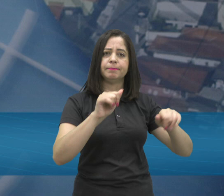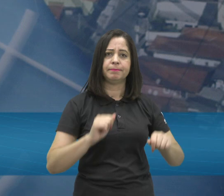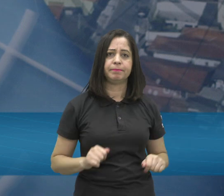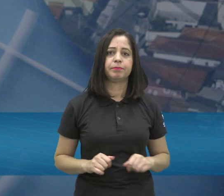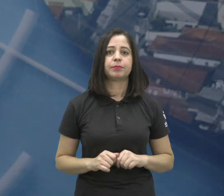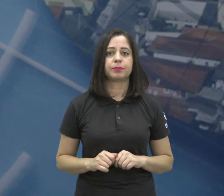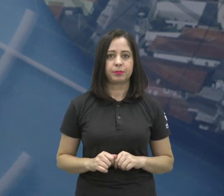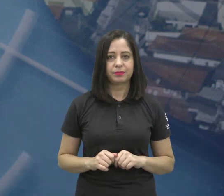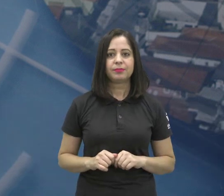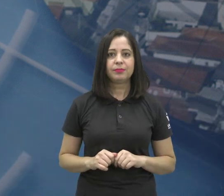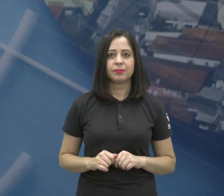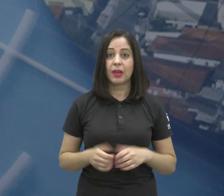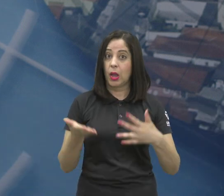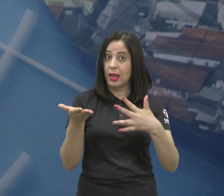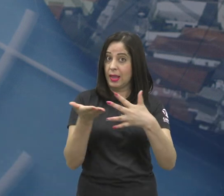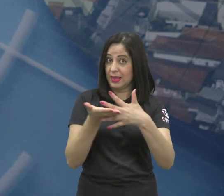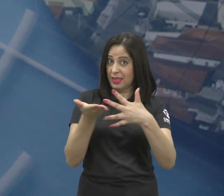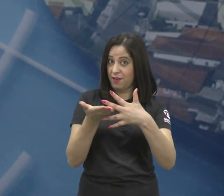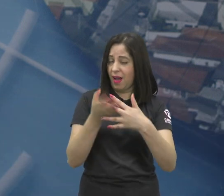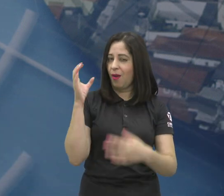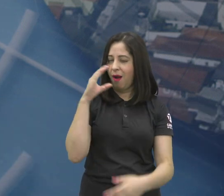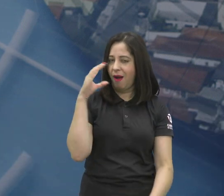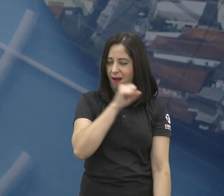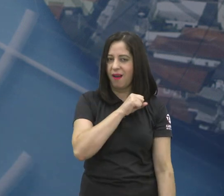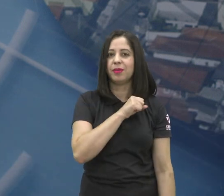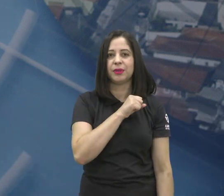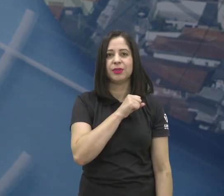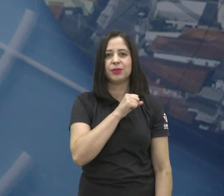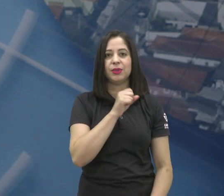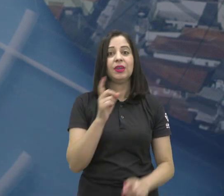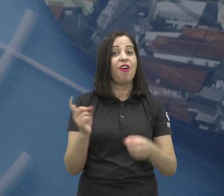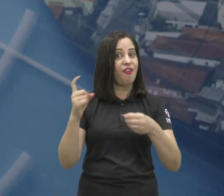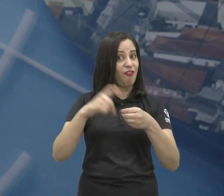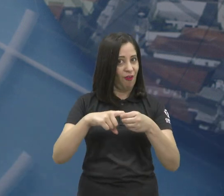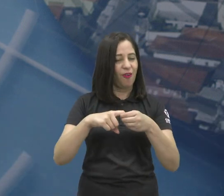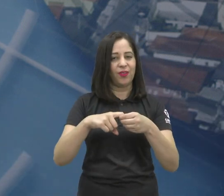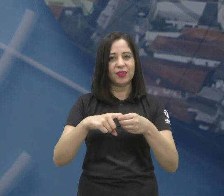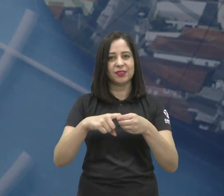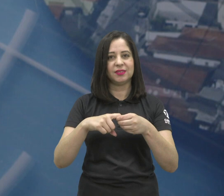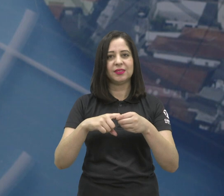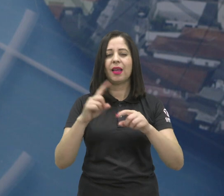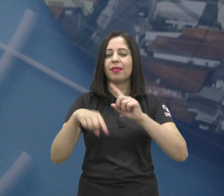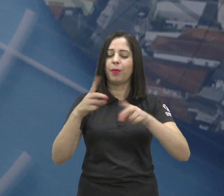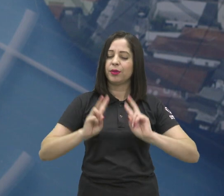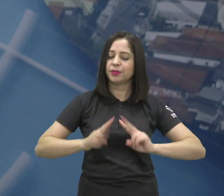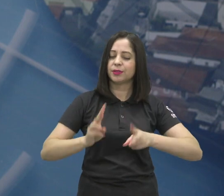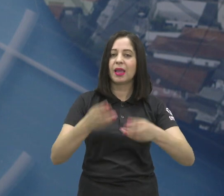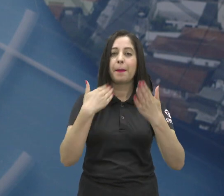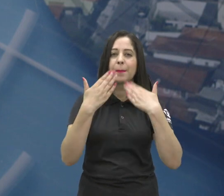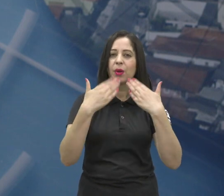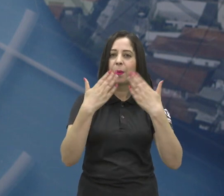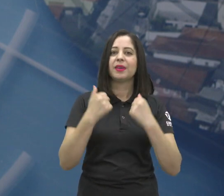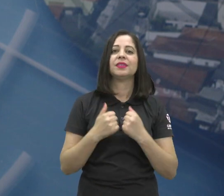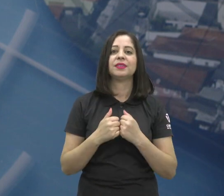sociedade. Bom, gente, vamos para a nossa primeira pausa de hoje, mas daqui a pouquinho a gente retoma para continuar esse bate-papo de